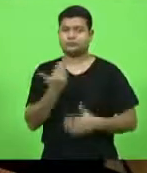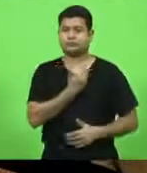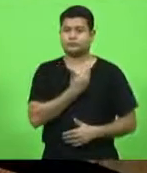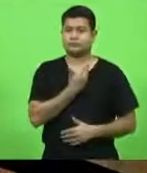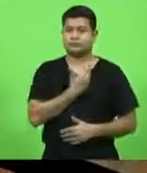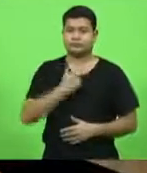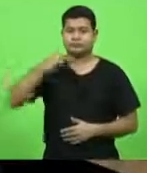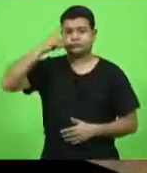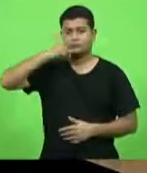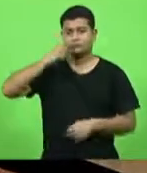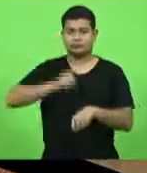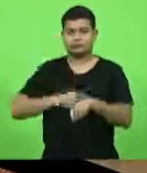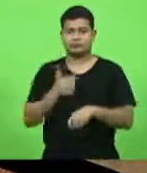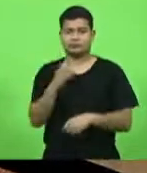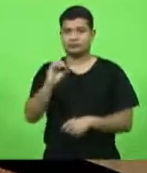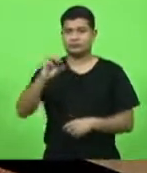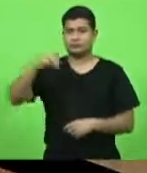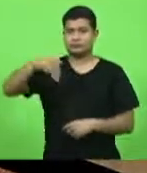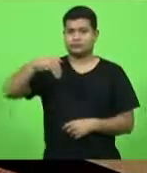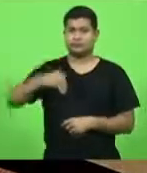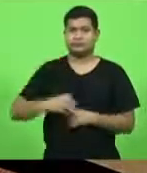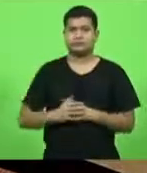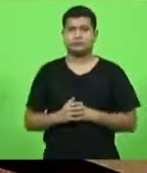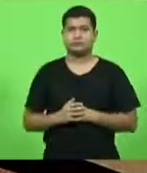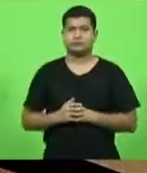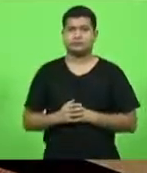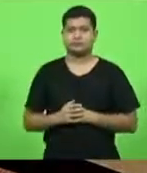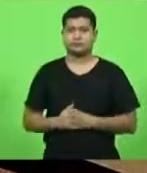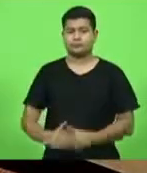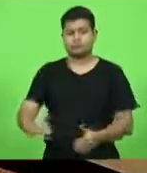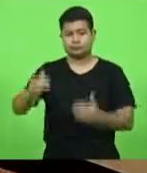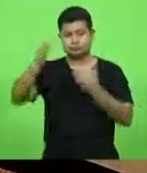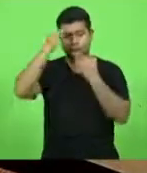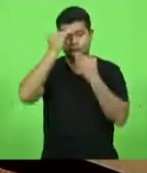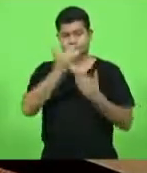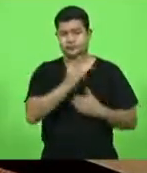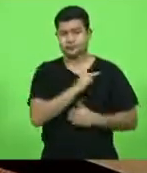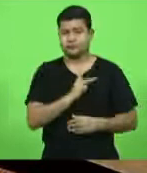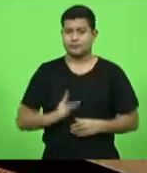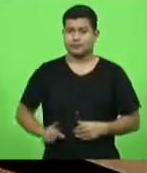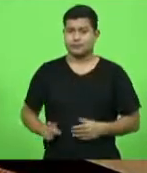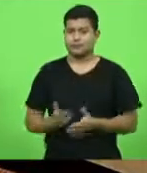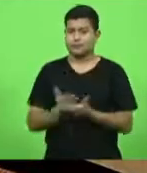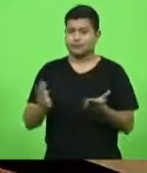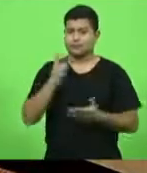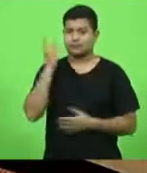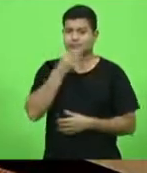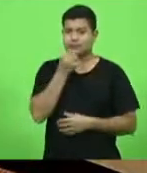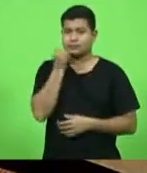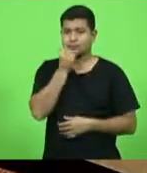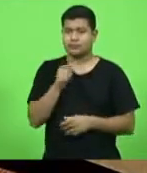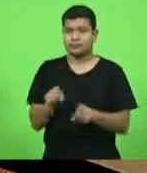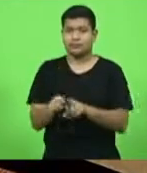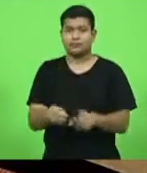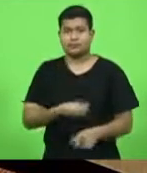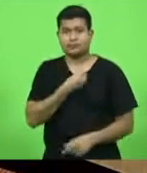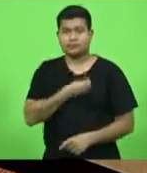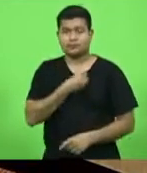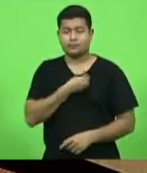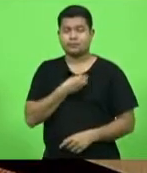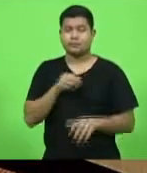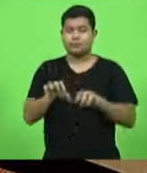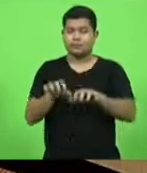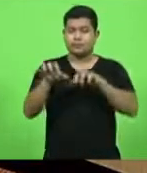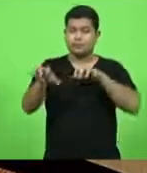Kennedy Nunes por 10 minutos dos deputados presidentes são executados deputadas aqueles que estão aqui presencial de forma